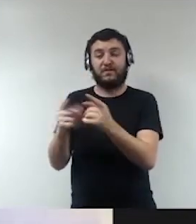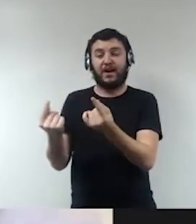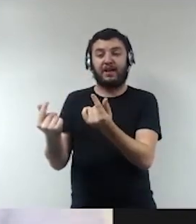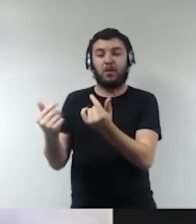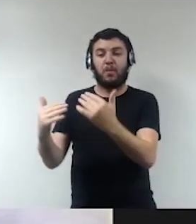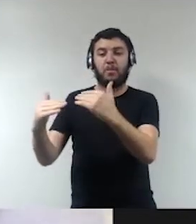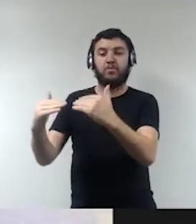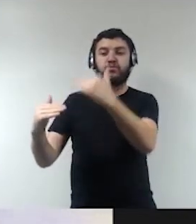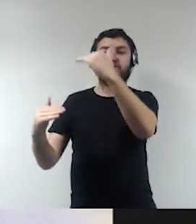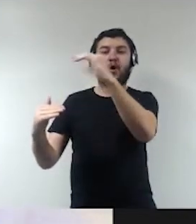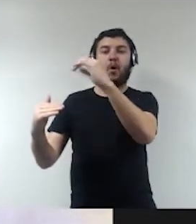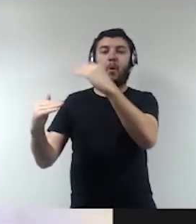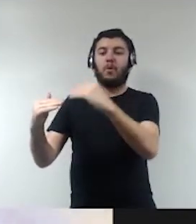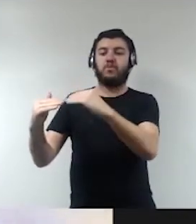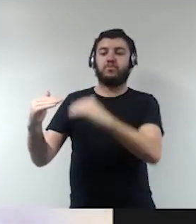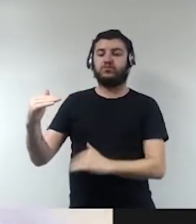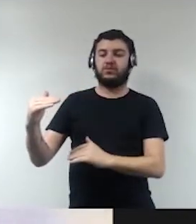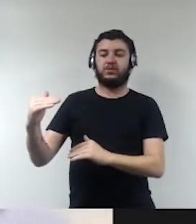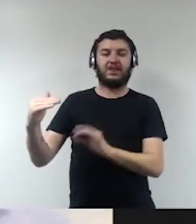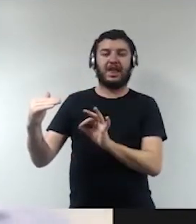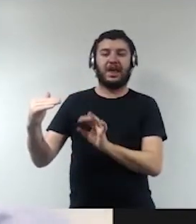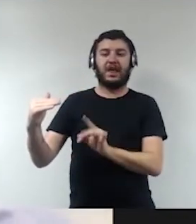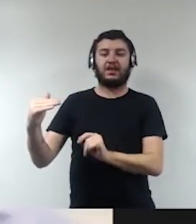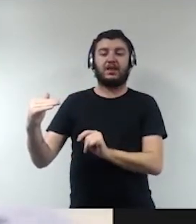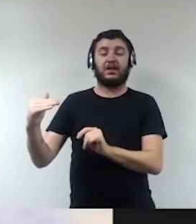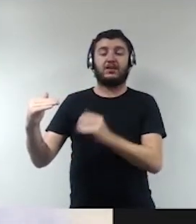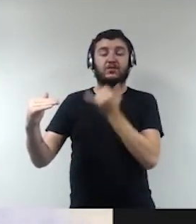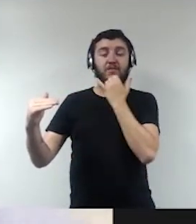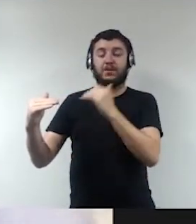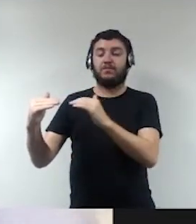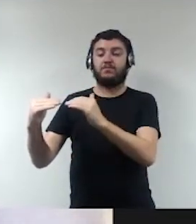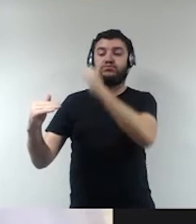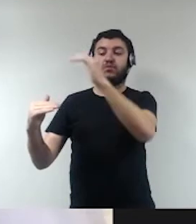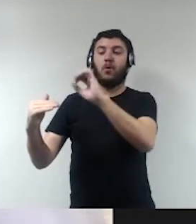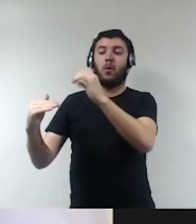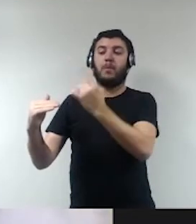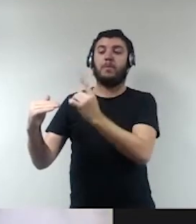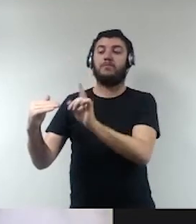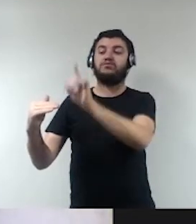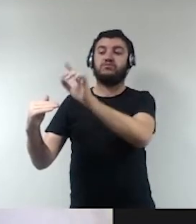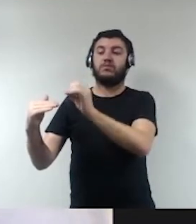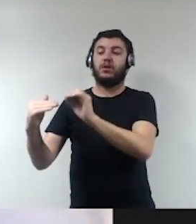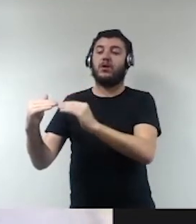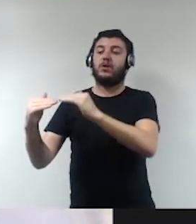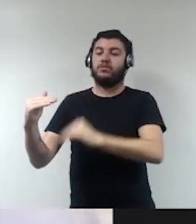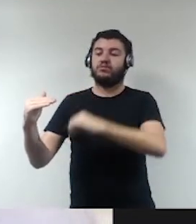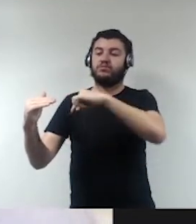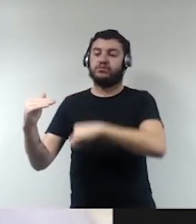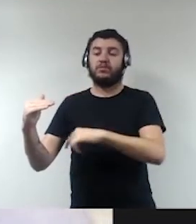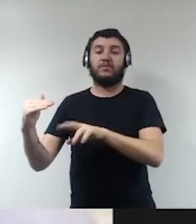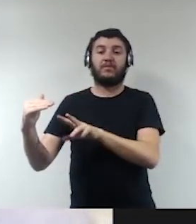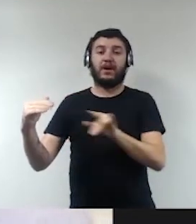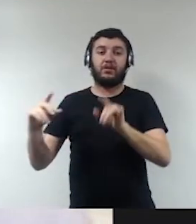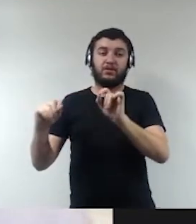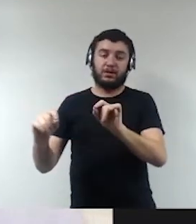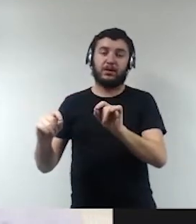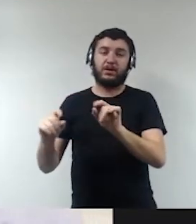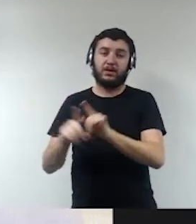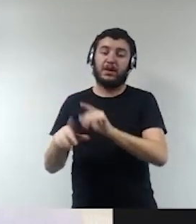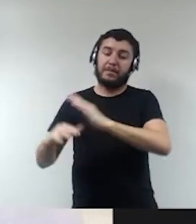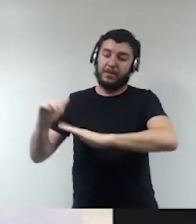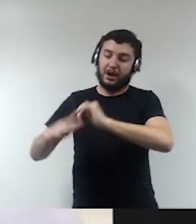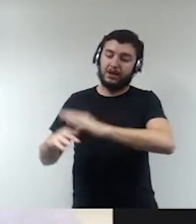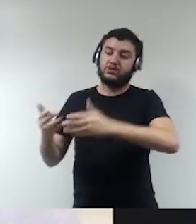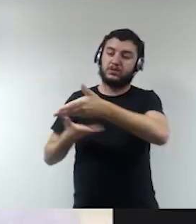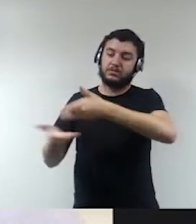ficar à deriva dessas negociações. A gente observa isso na prática, pelo menos é a minha observância. Tá? É